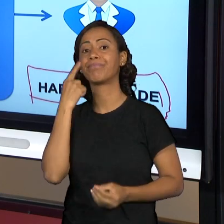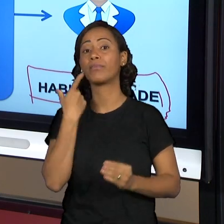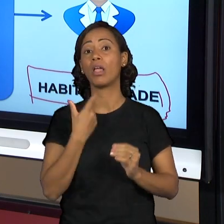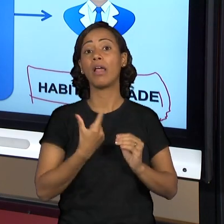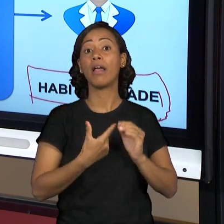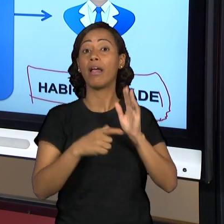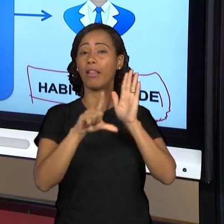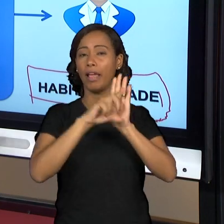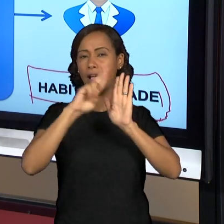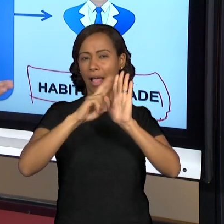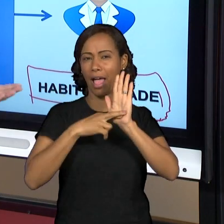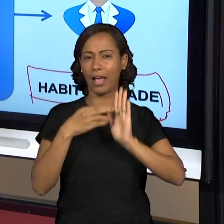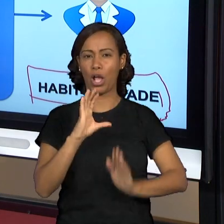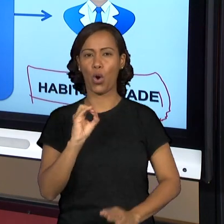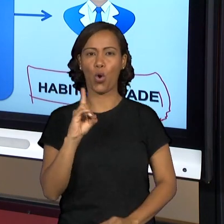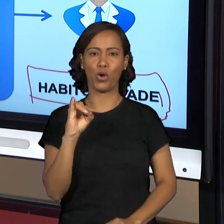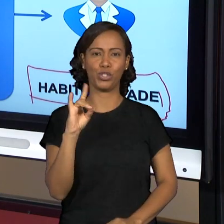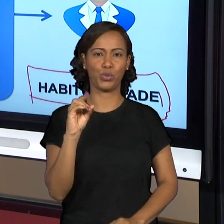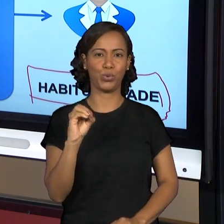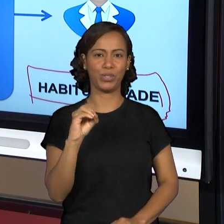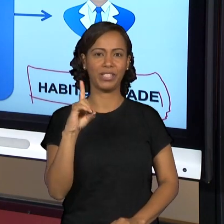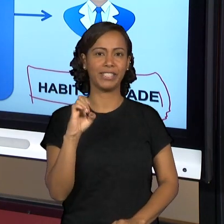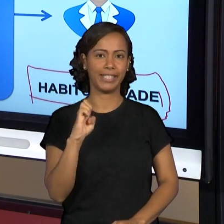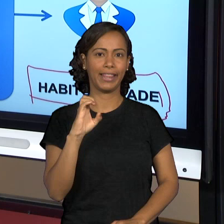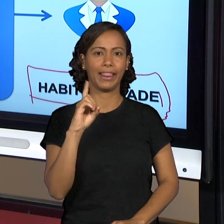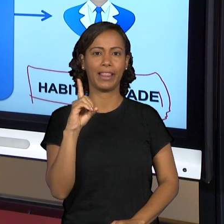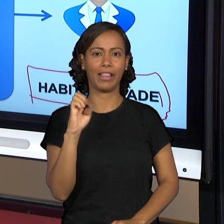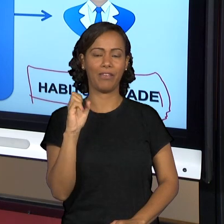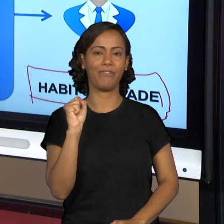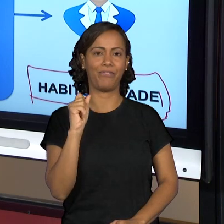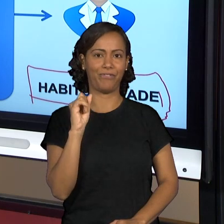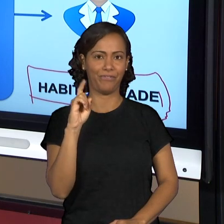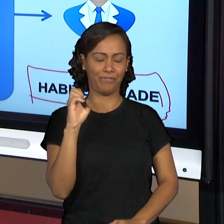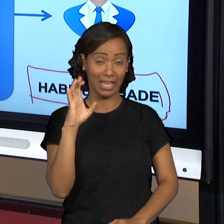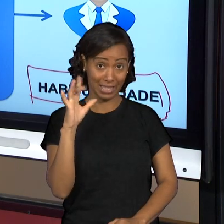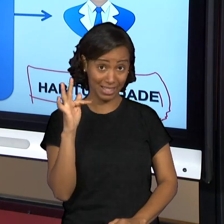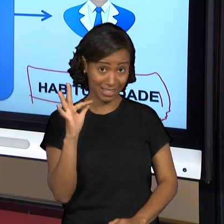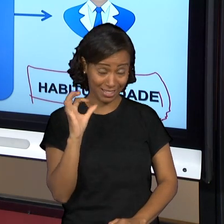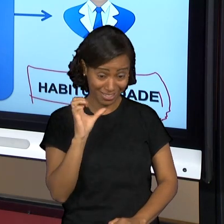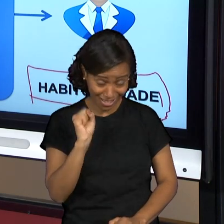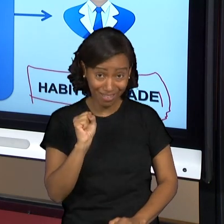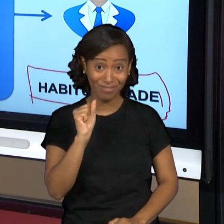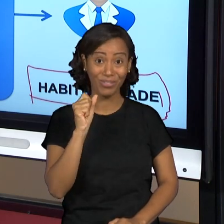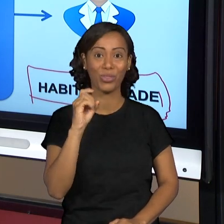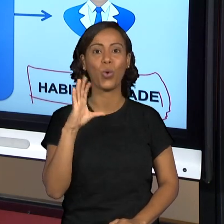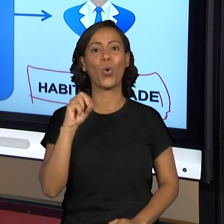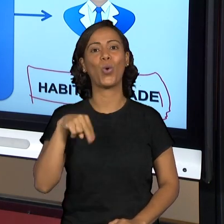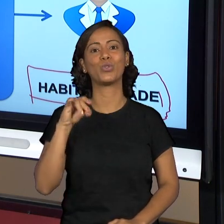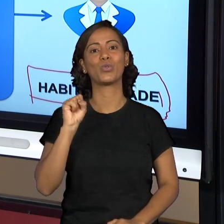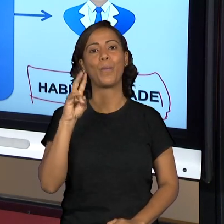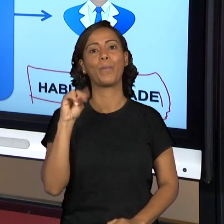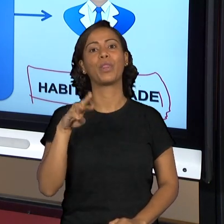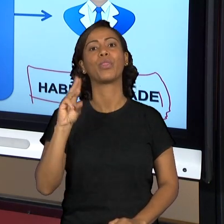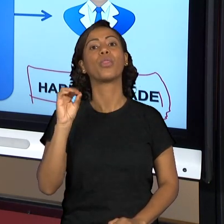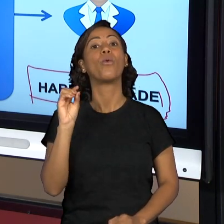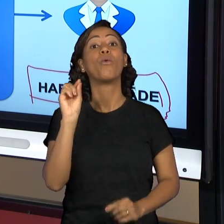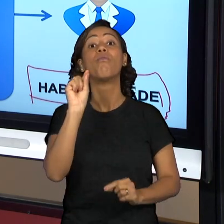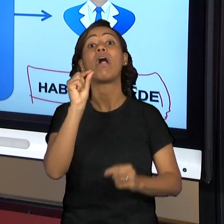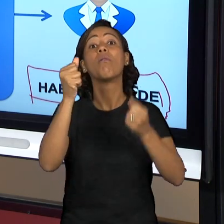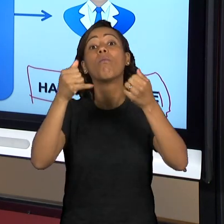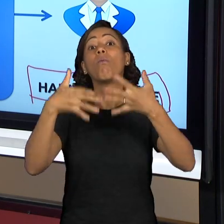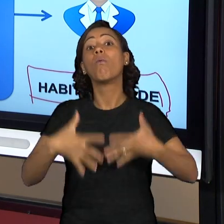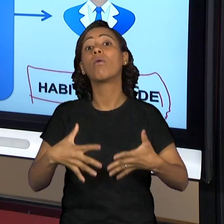do Consumidor, ela não tem esse fator de habitualidade. E por não ter esse fator de habitualidade, ela não vai ser caracterizada